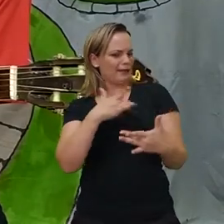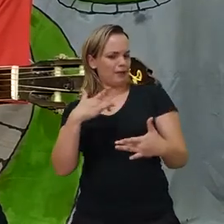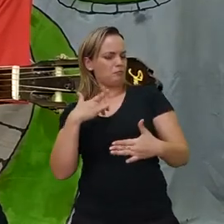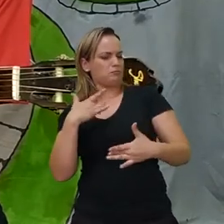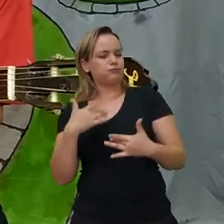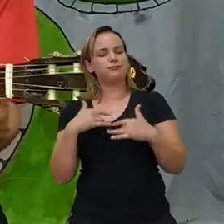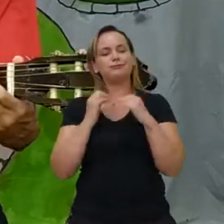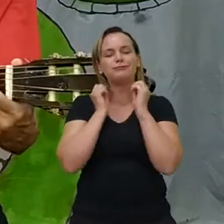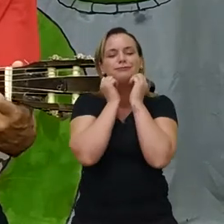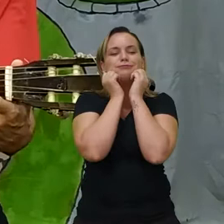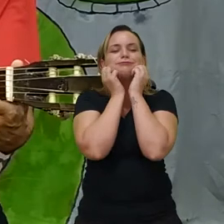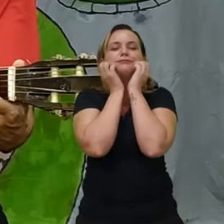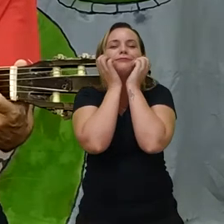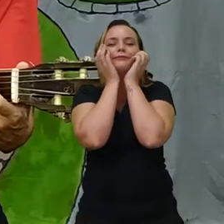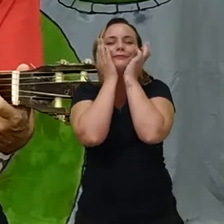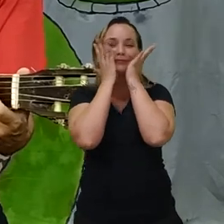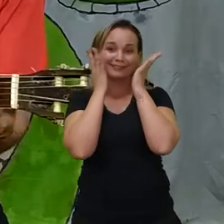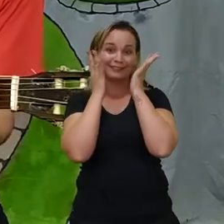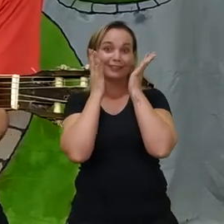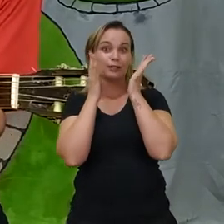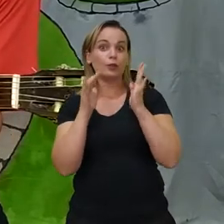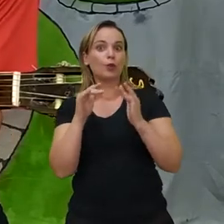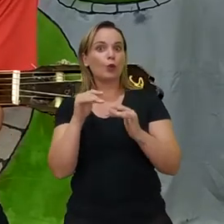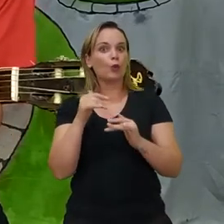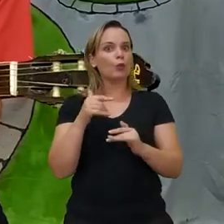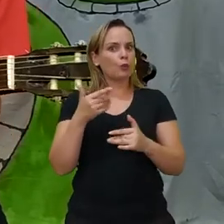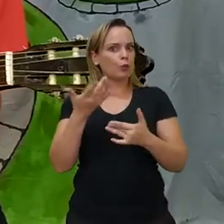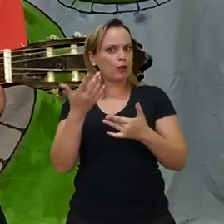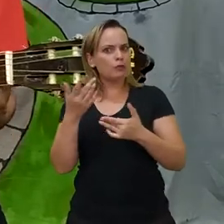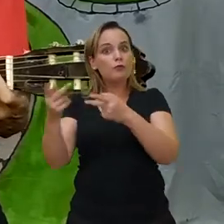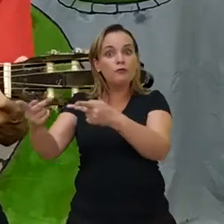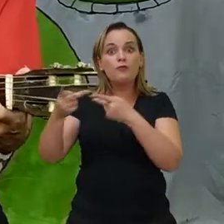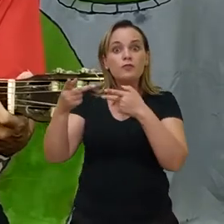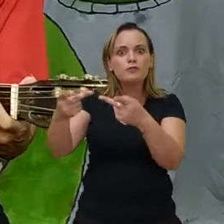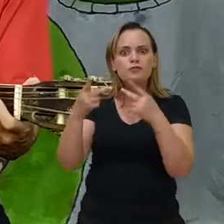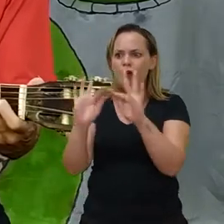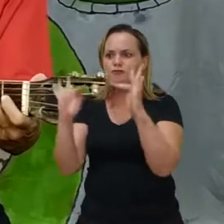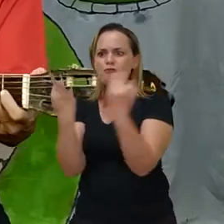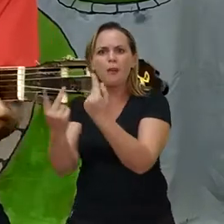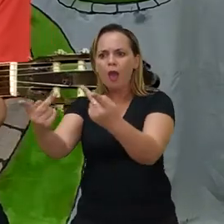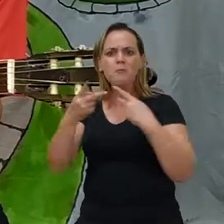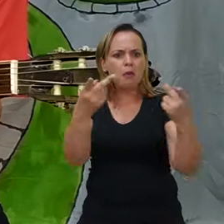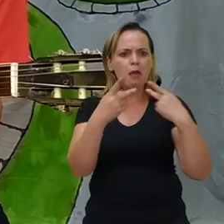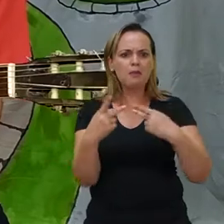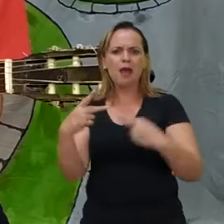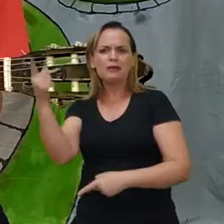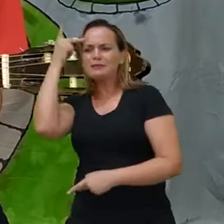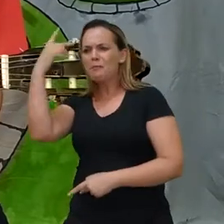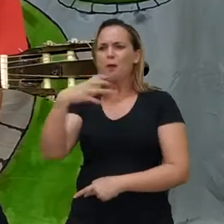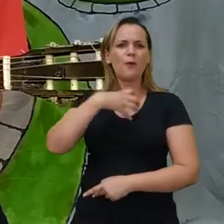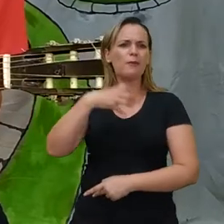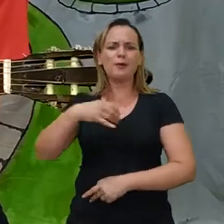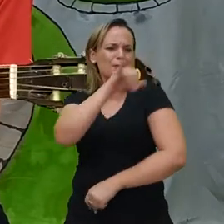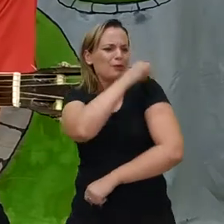mais coradinha. Foi quando chegaram muitos parentes. Vieram de todo lado: São Paulo, Bahia,